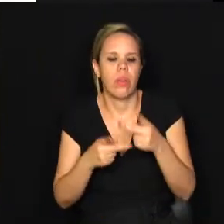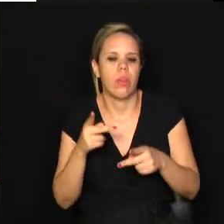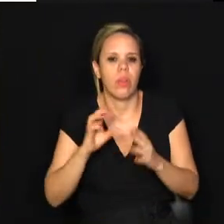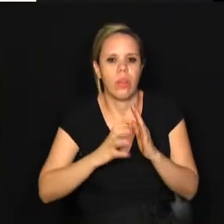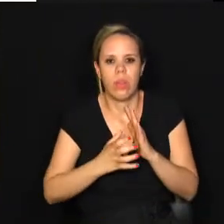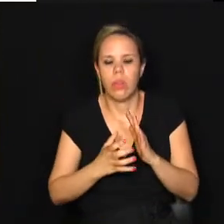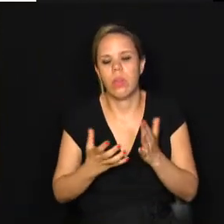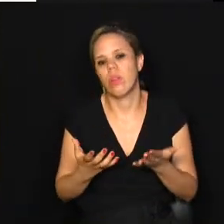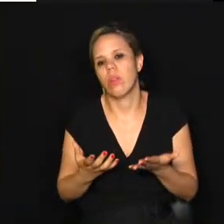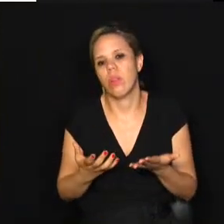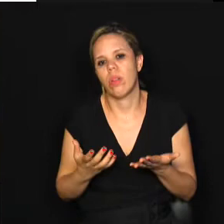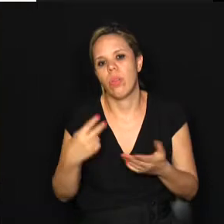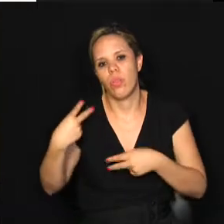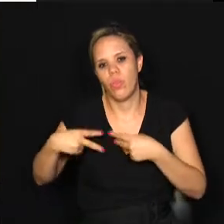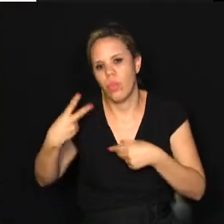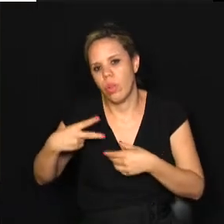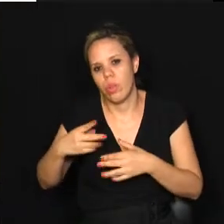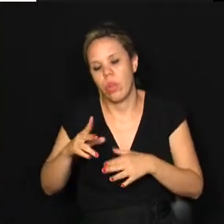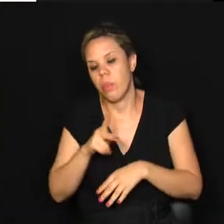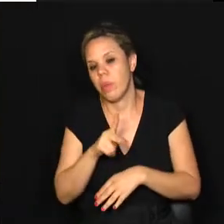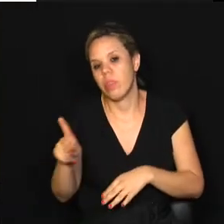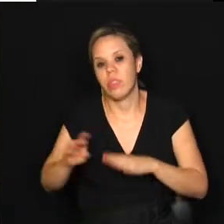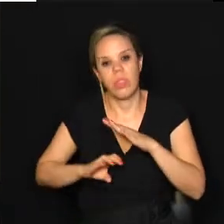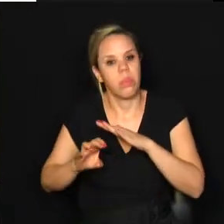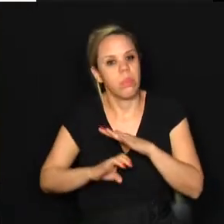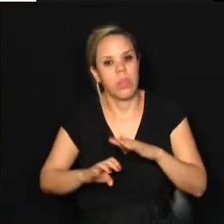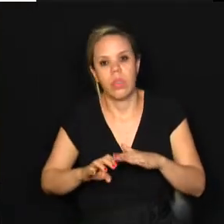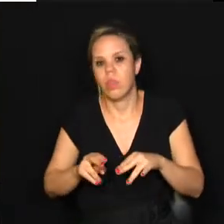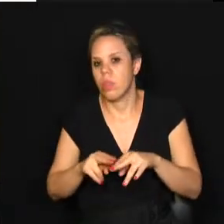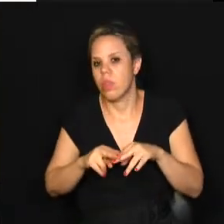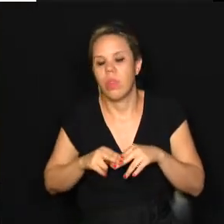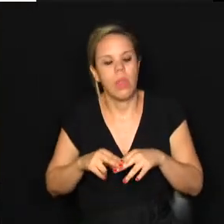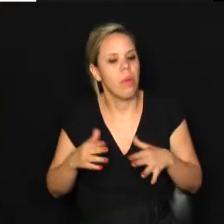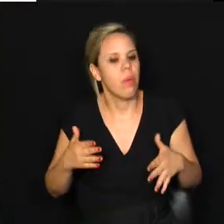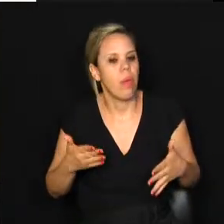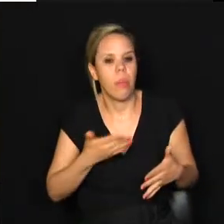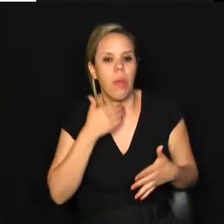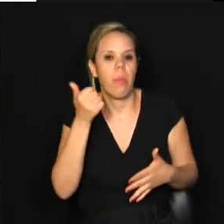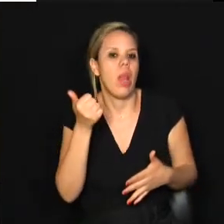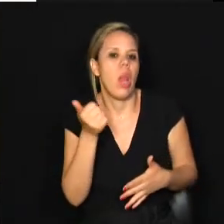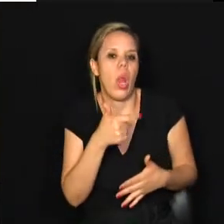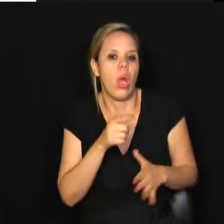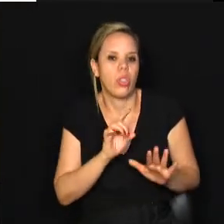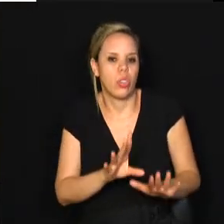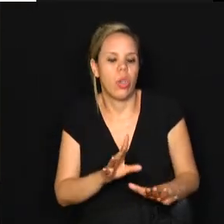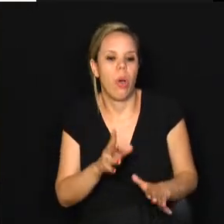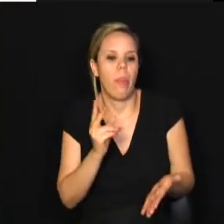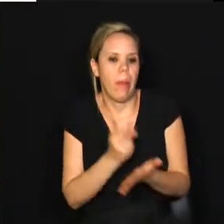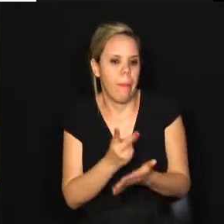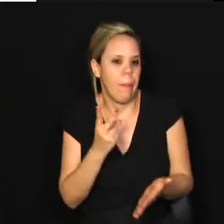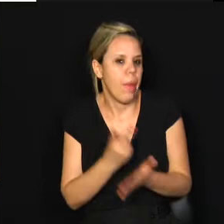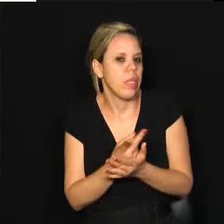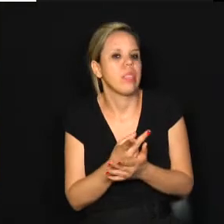parlamentares, ou até o próprio presidente da empresa, não é por privilégios, é apenas pela manutenção do nosso acordo